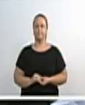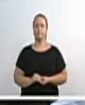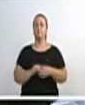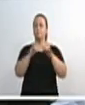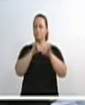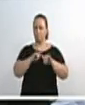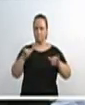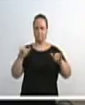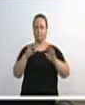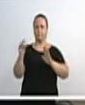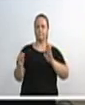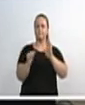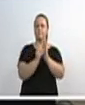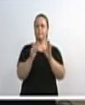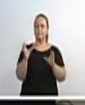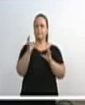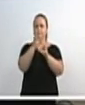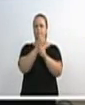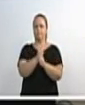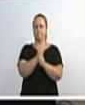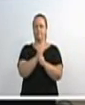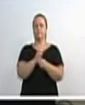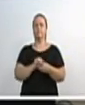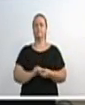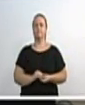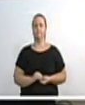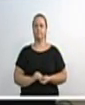Declaro, portanto, incluídos na ordem do dia.